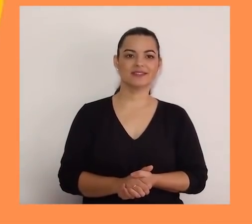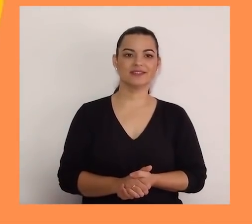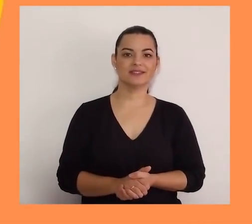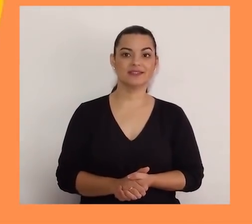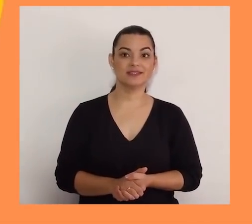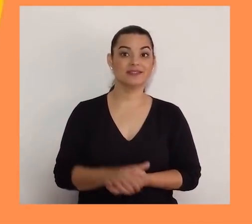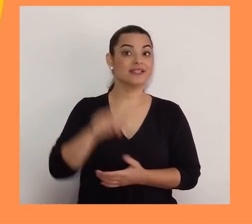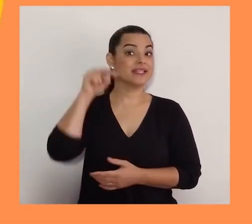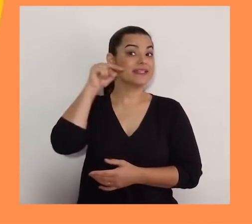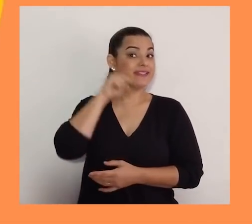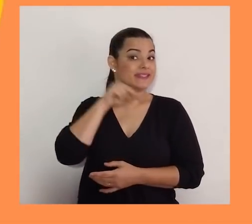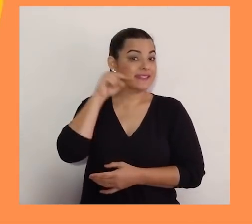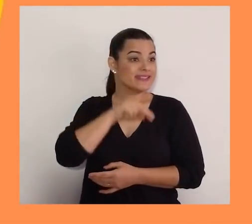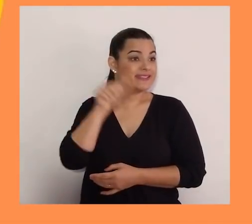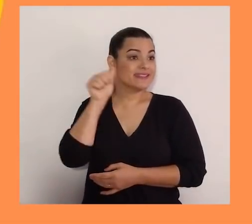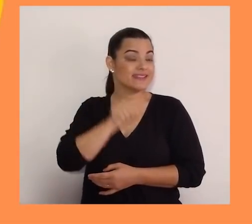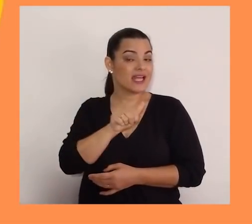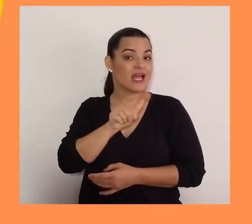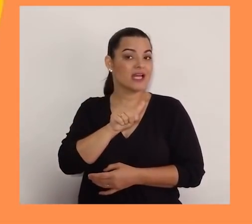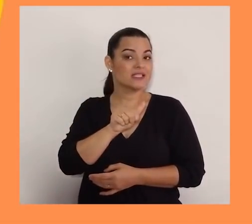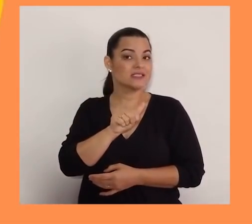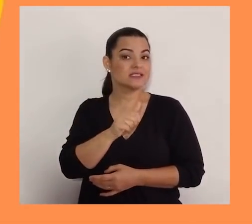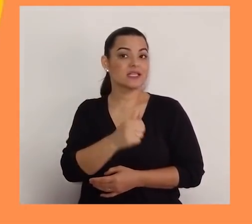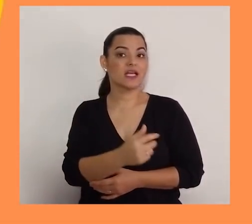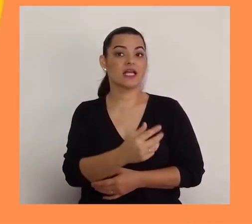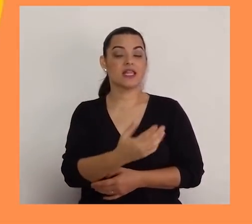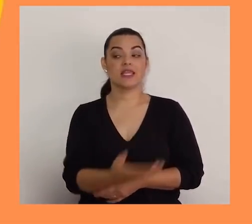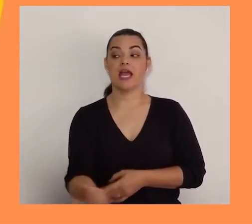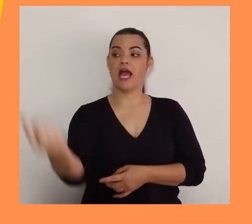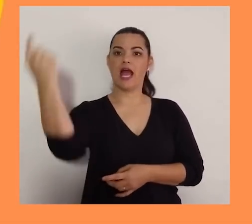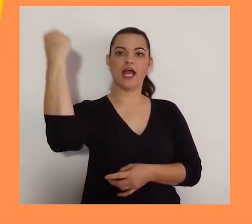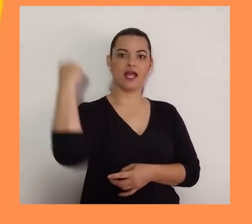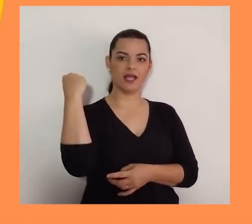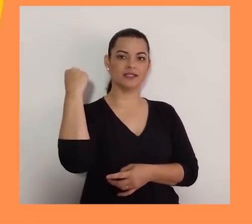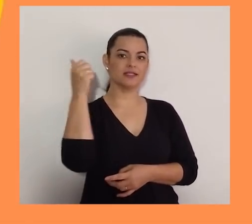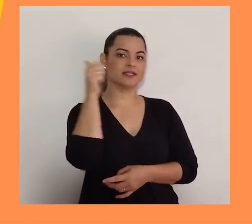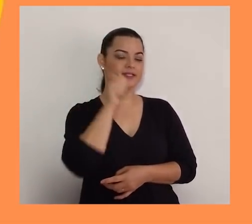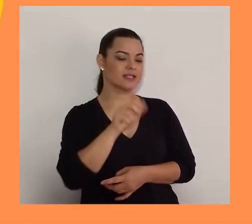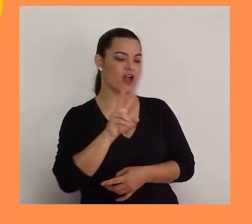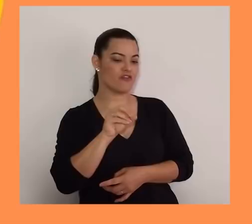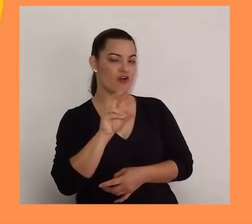De o rabanete sair da terra. Deu